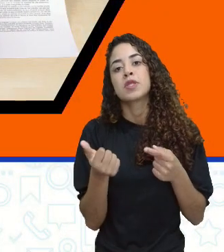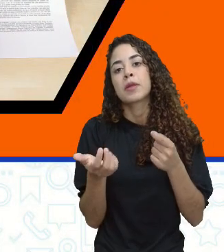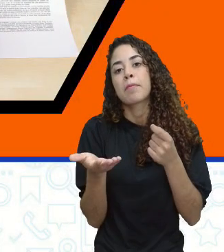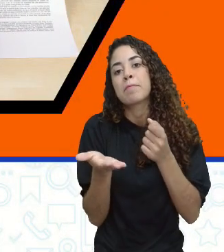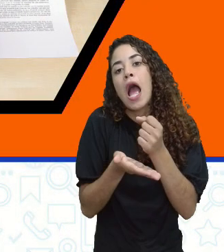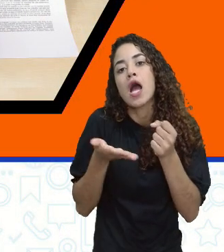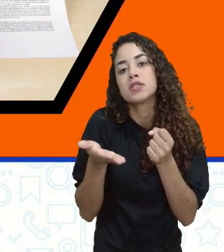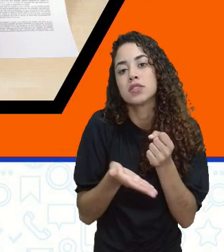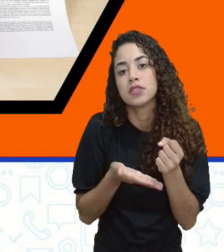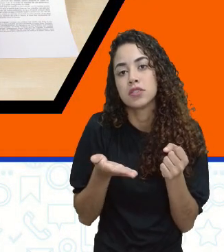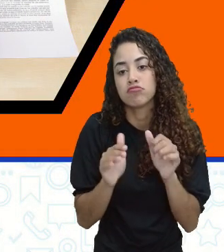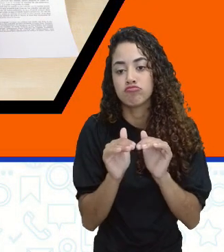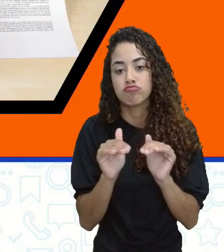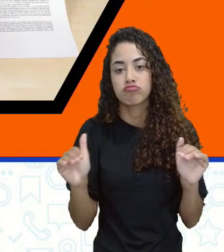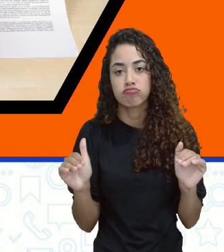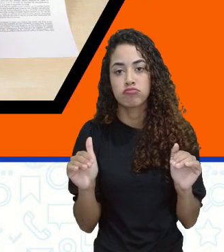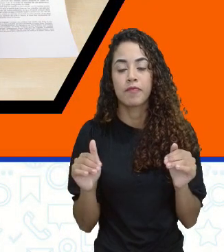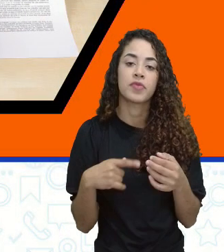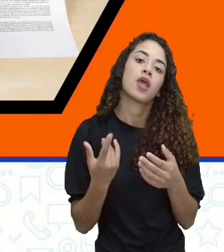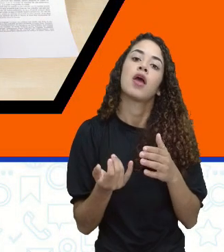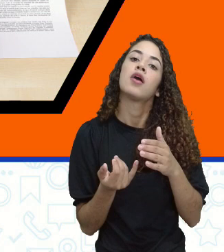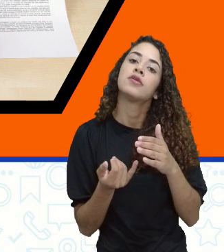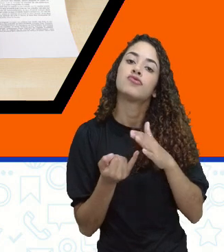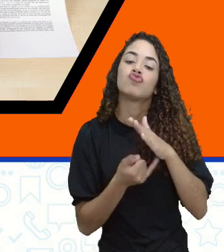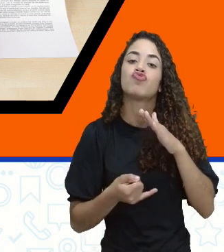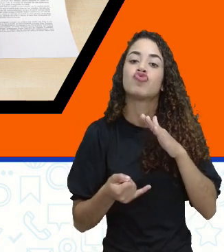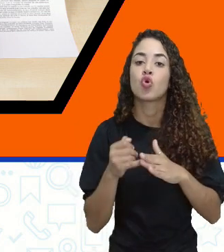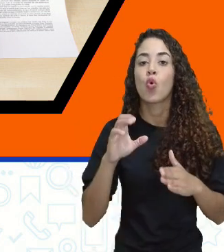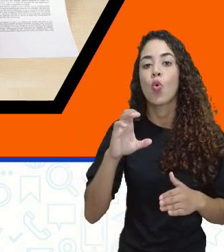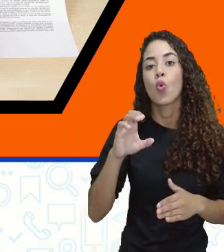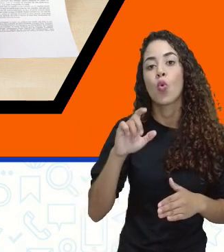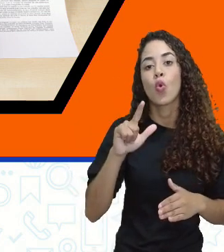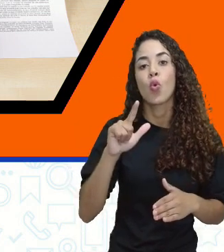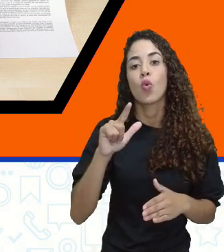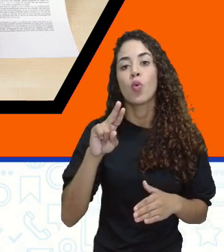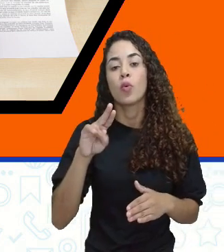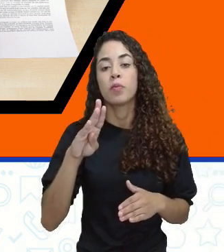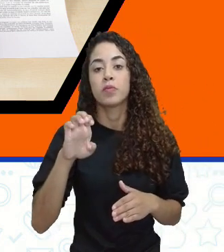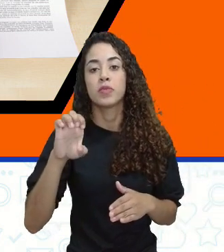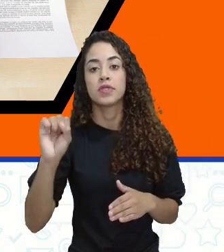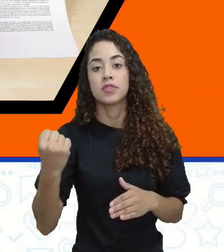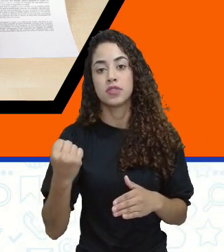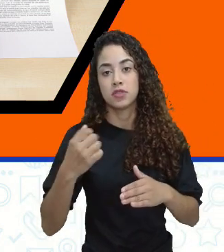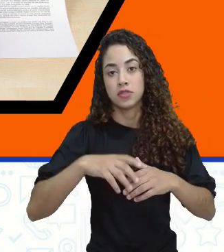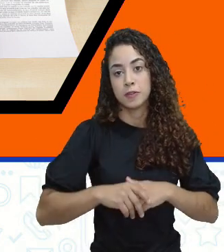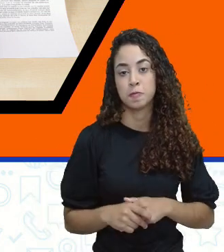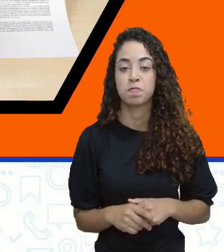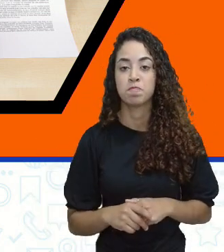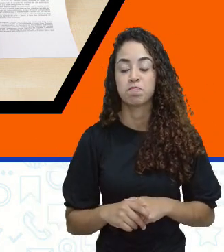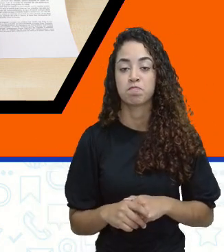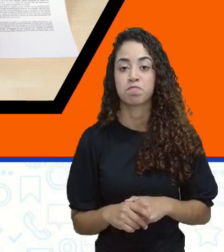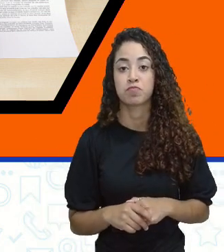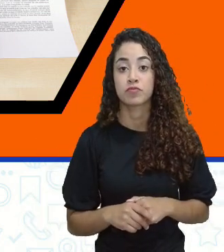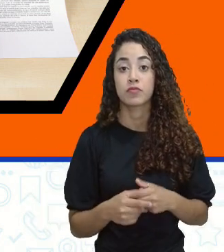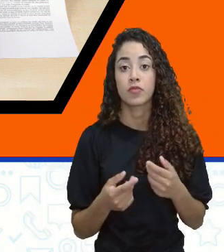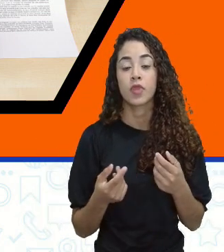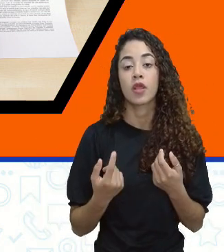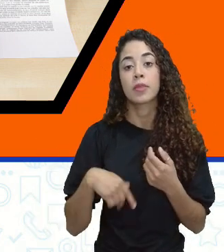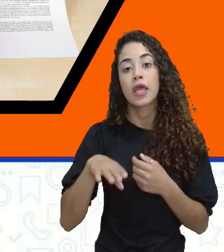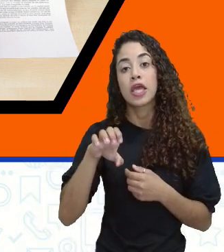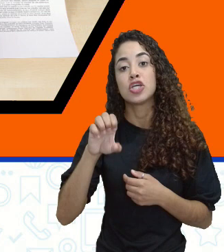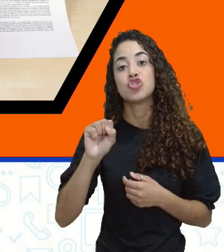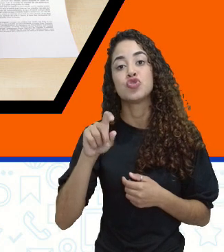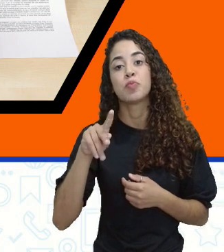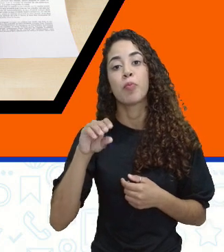base, digamos assim, né? Que são associações e clubes. Por exemplo, o Clube Náutico do Capibaribe, né? O Esporte Clube